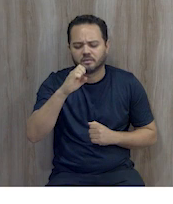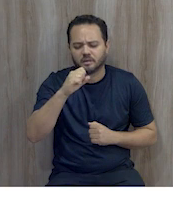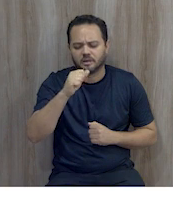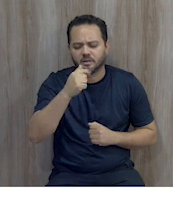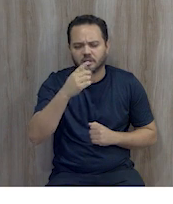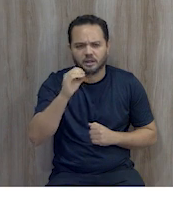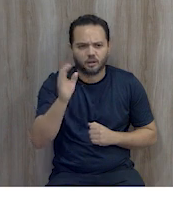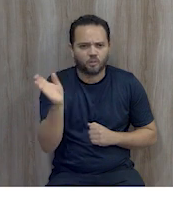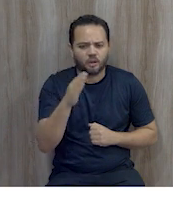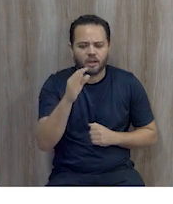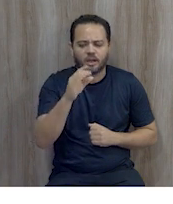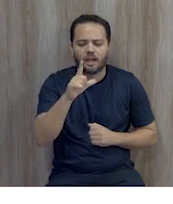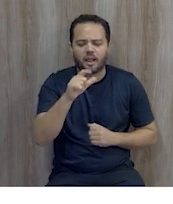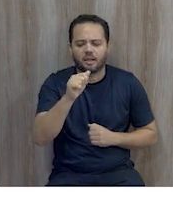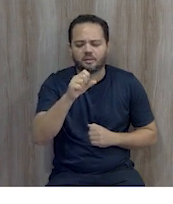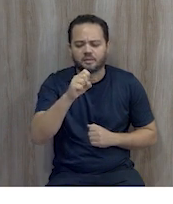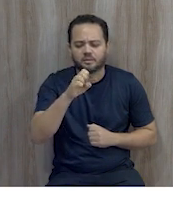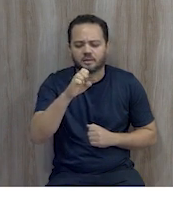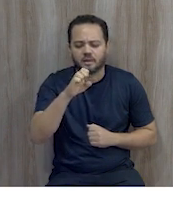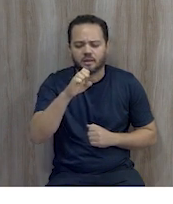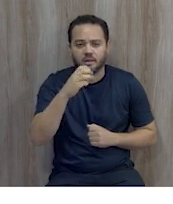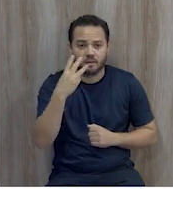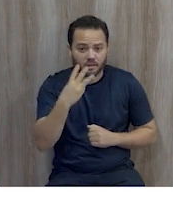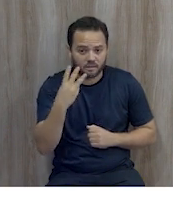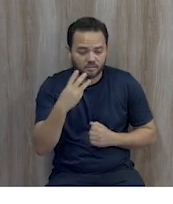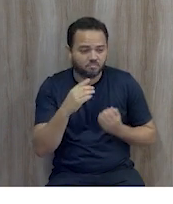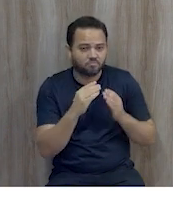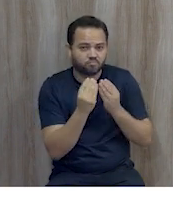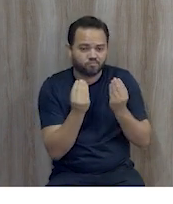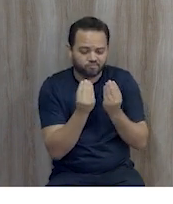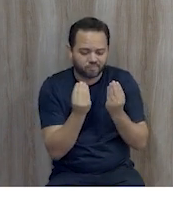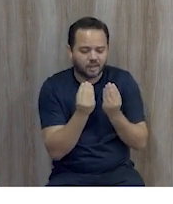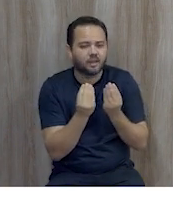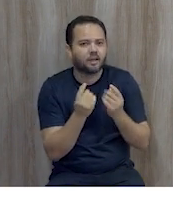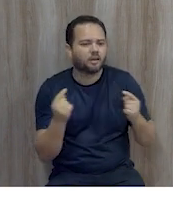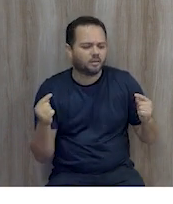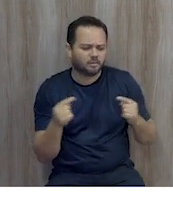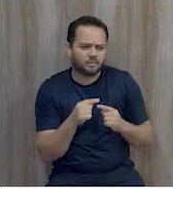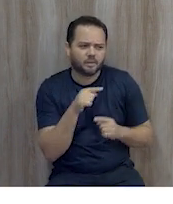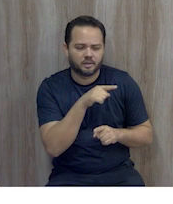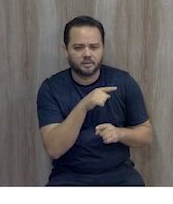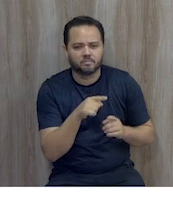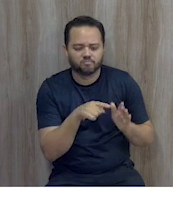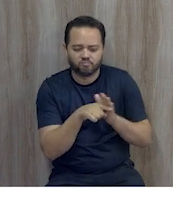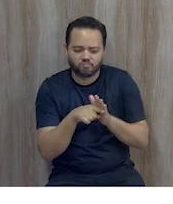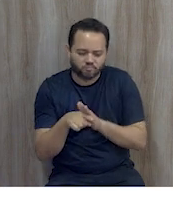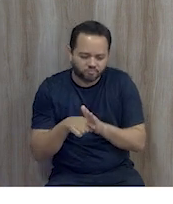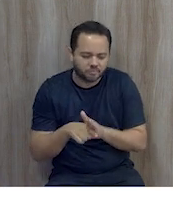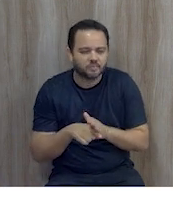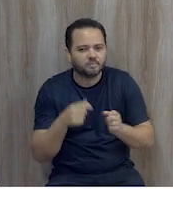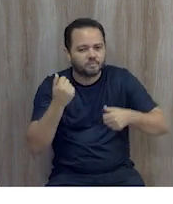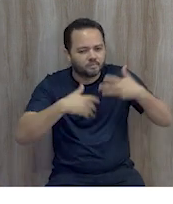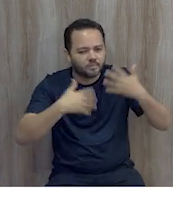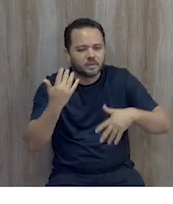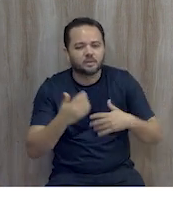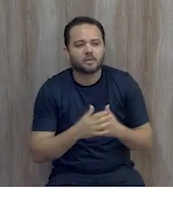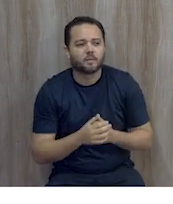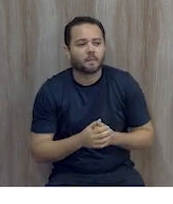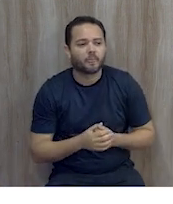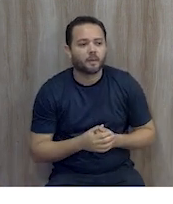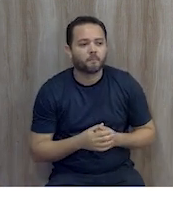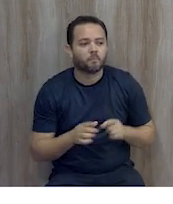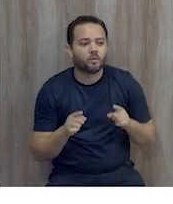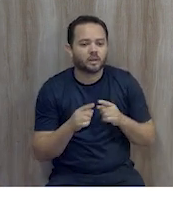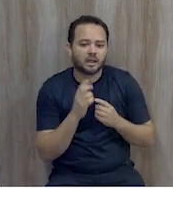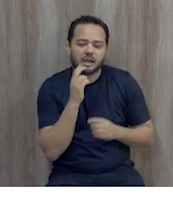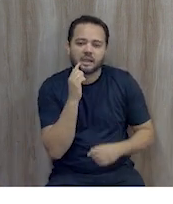perda interproximal, é inclusive uma boa indicação da técnica de tunelização. Por quê? A gente tem até a área ali interproximal